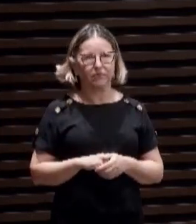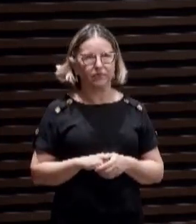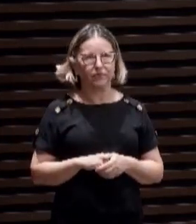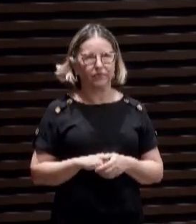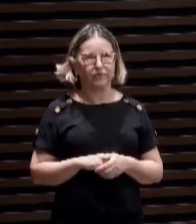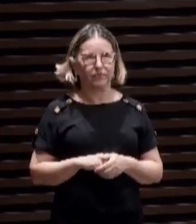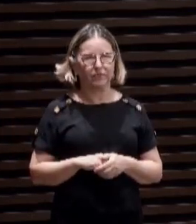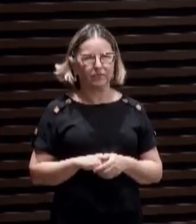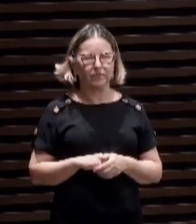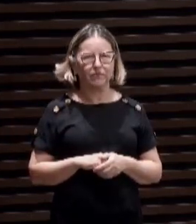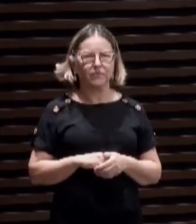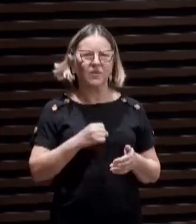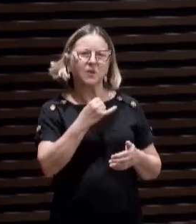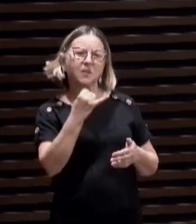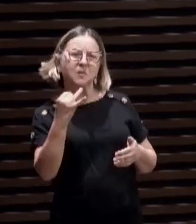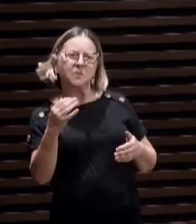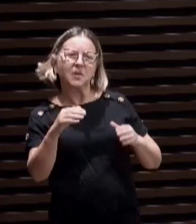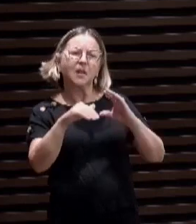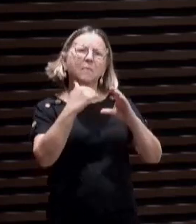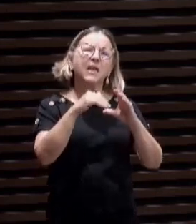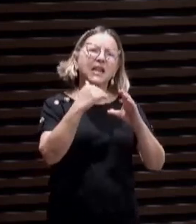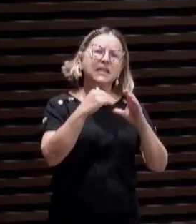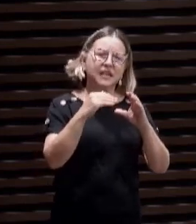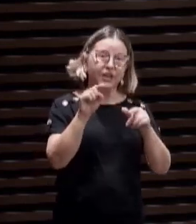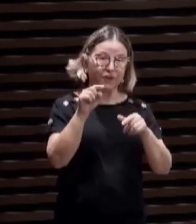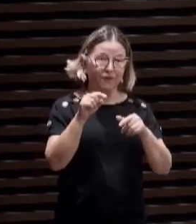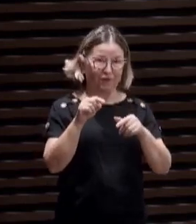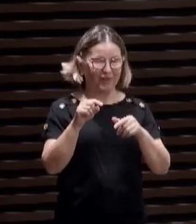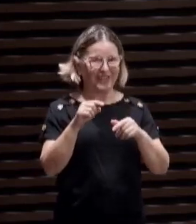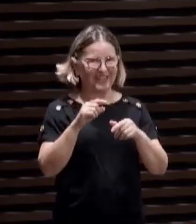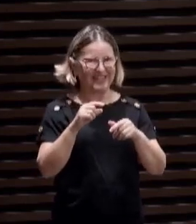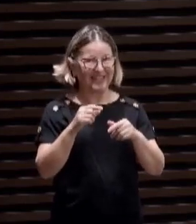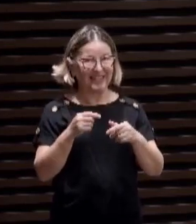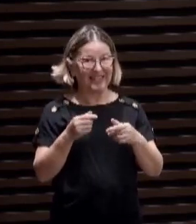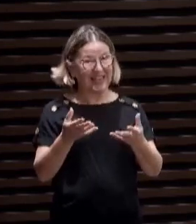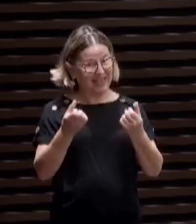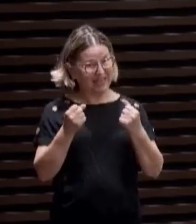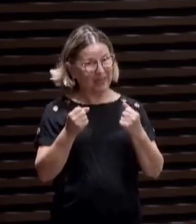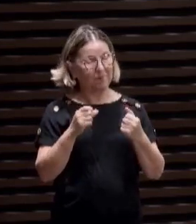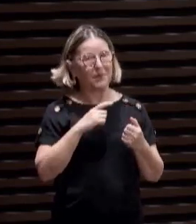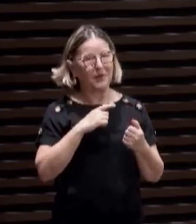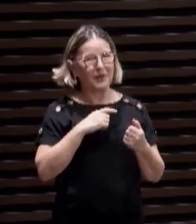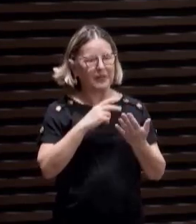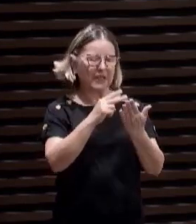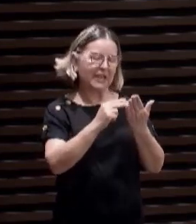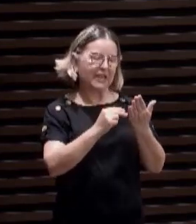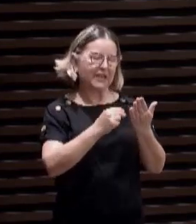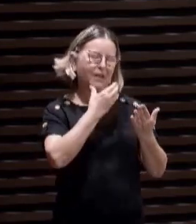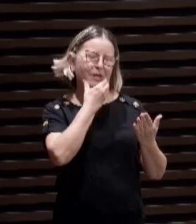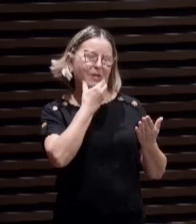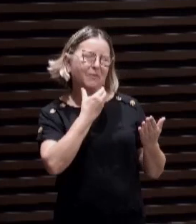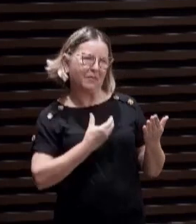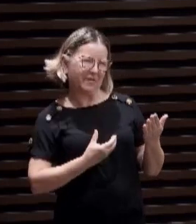você recebeu de Feliz Natal que tinha um desenho de Papai Noel? Ah, Eric, mas isso não é nada, as crianças gostam, elas